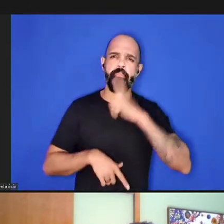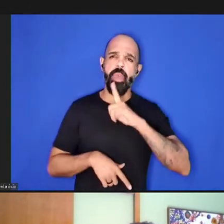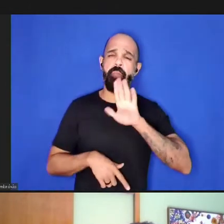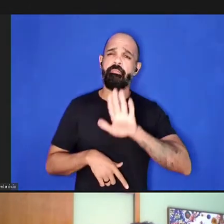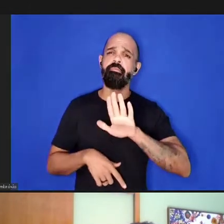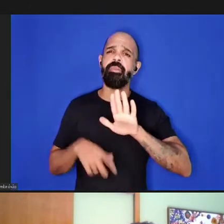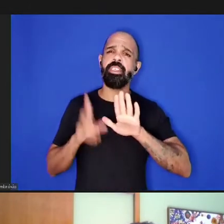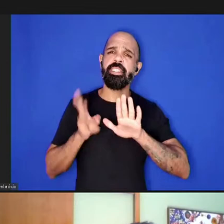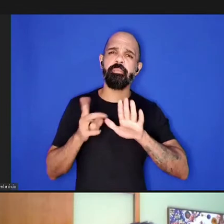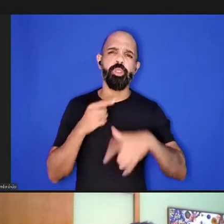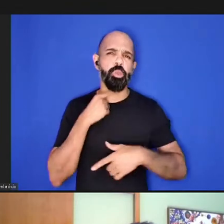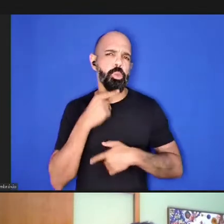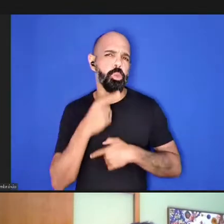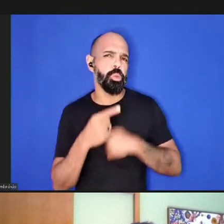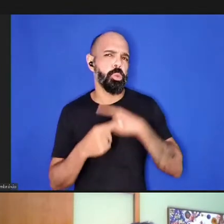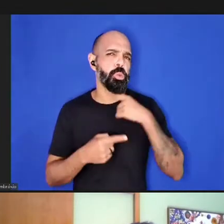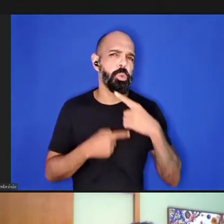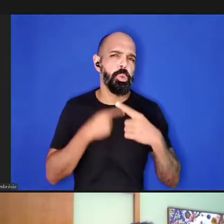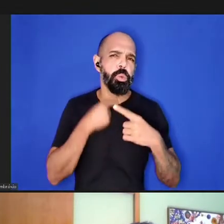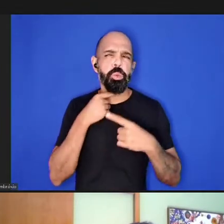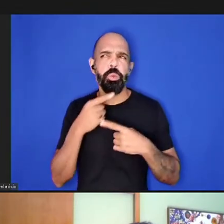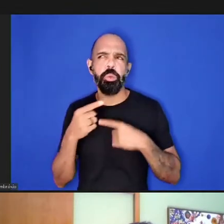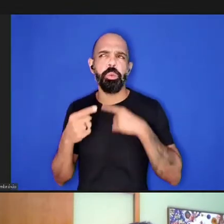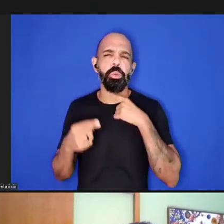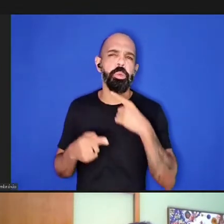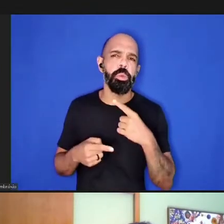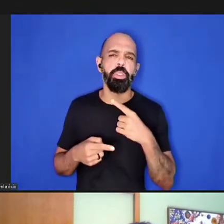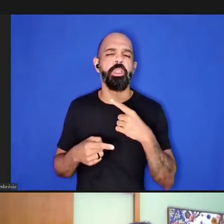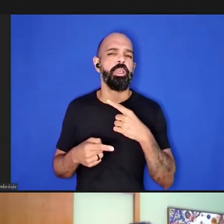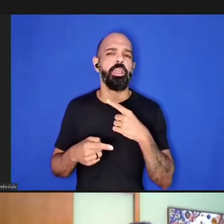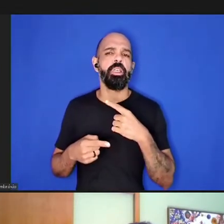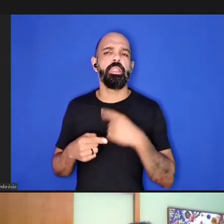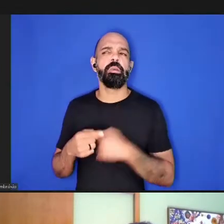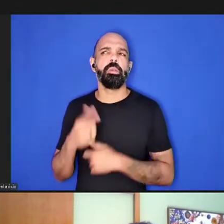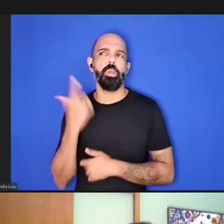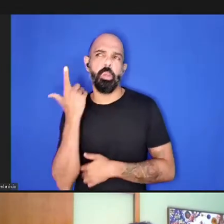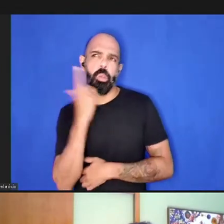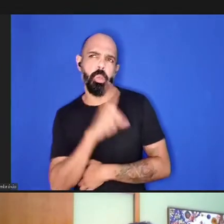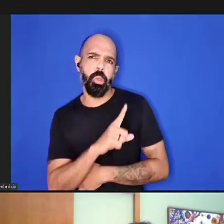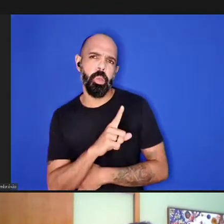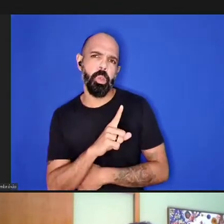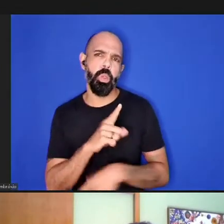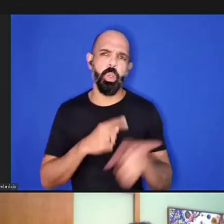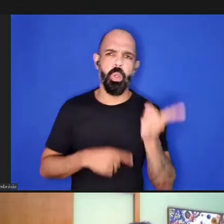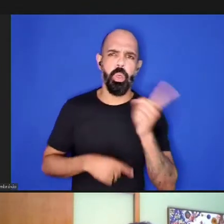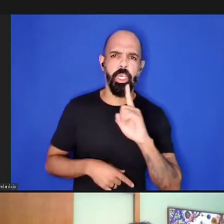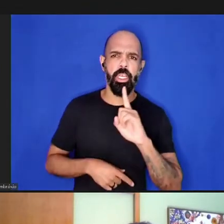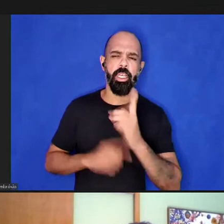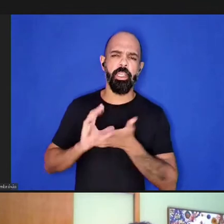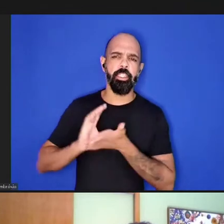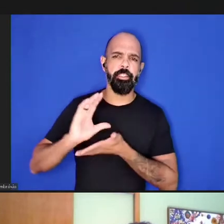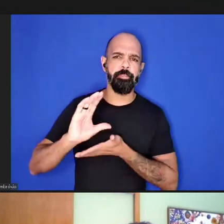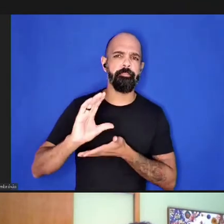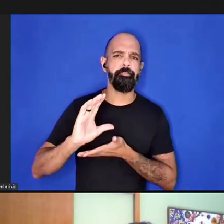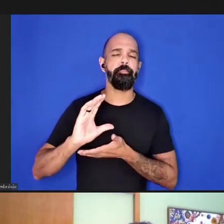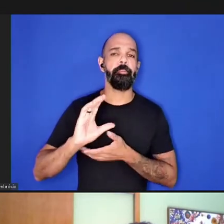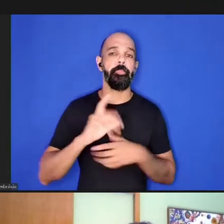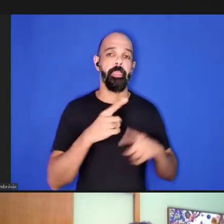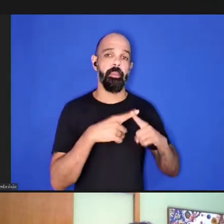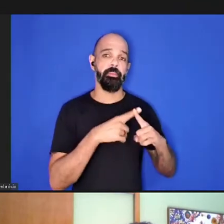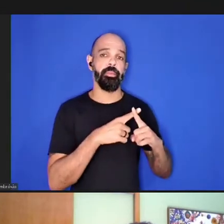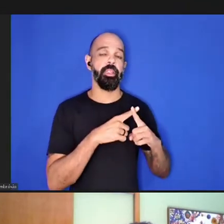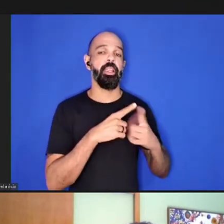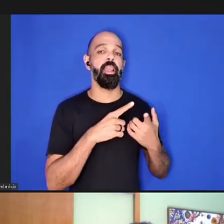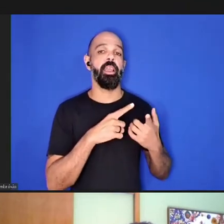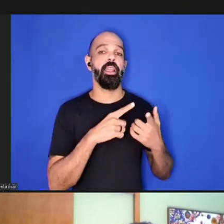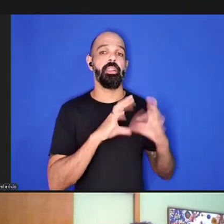incerto essa questão de conseguir esse financiamento, porque as organizações de